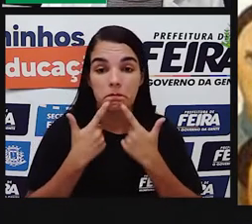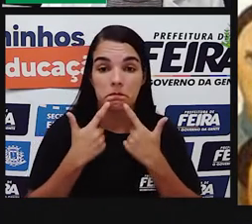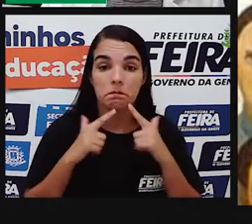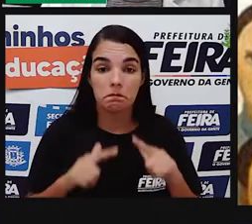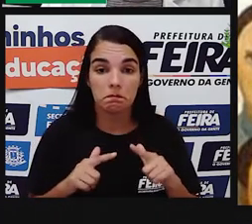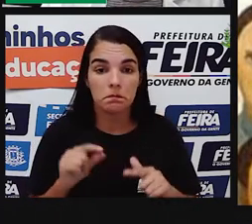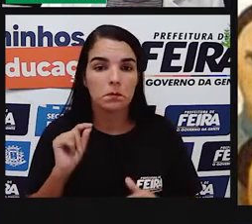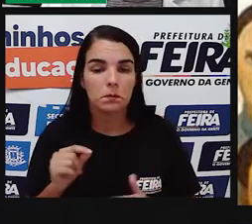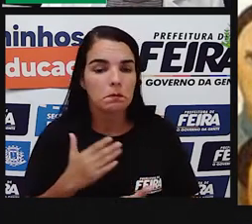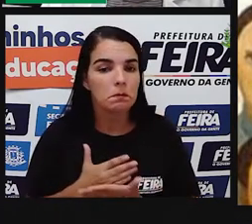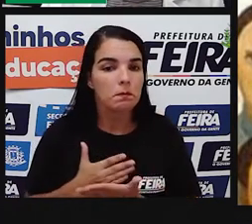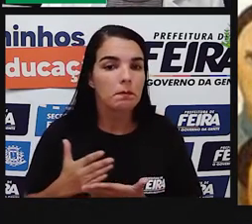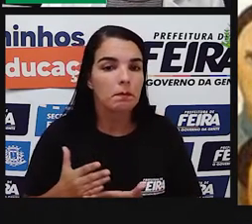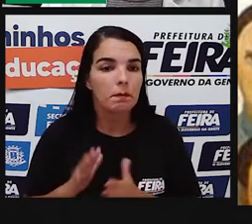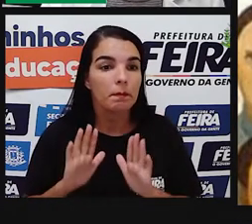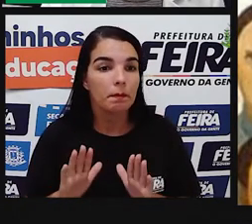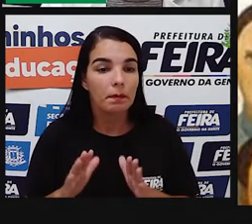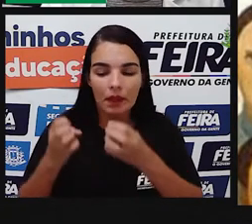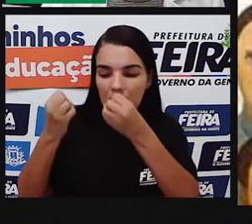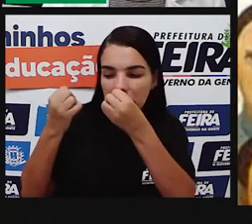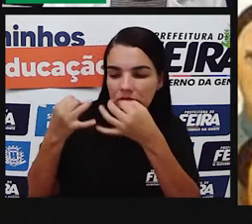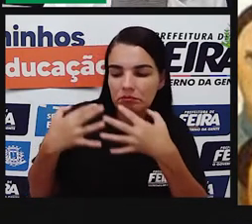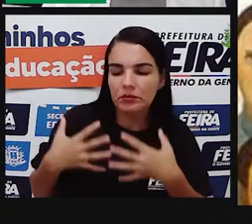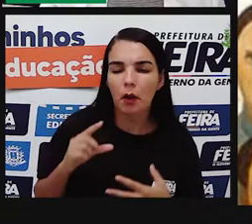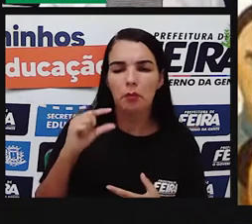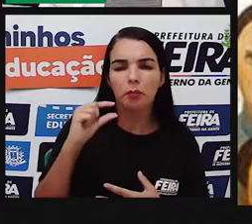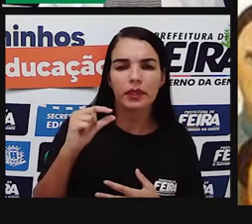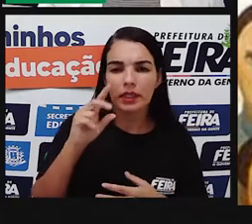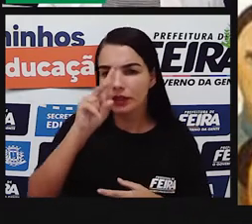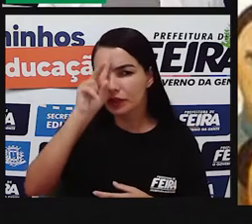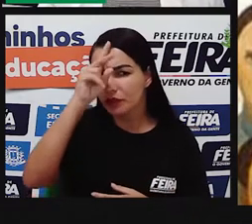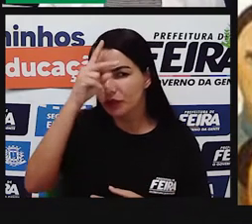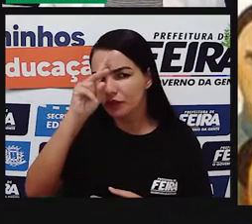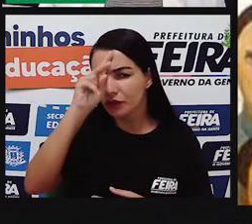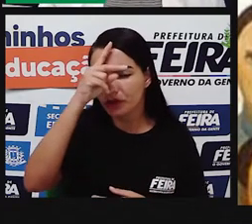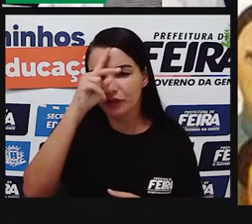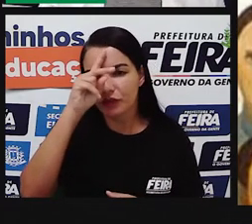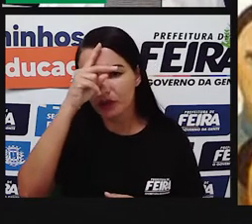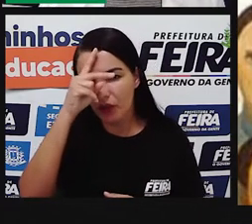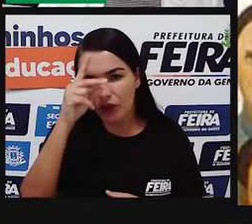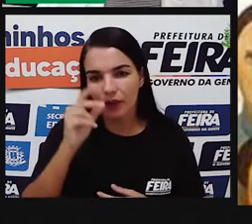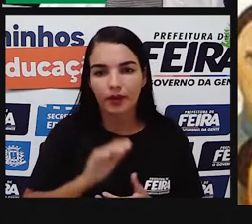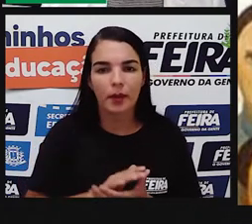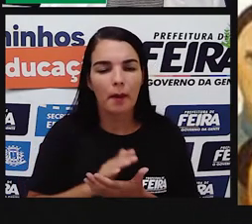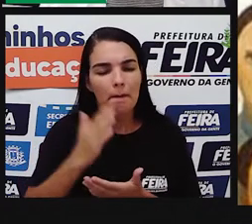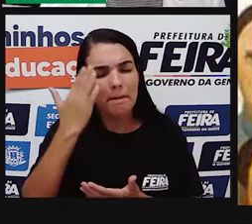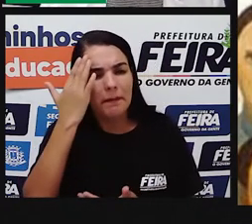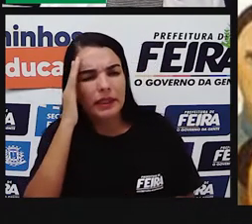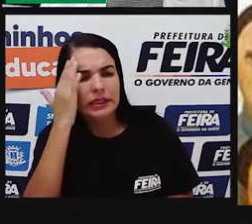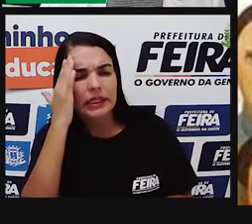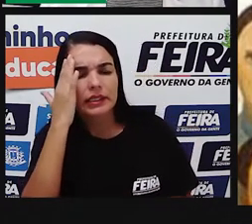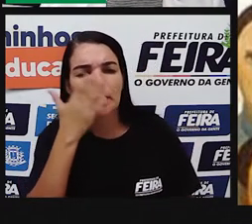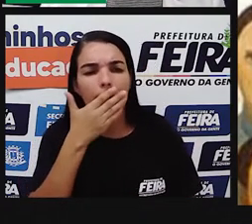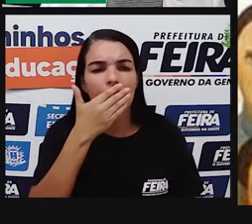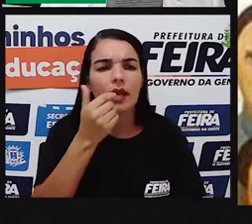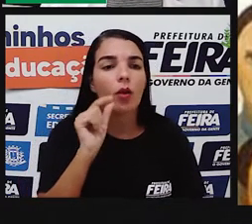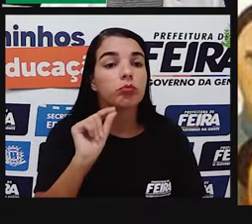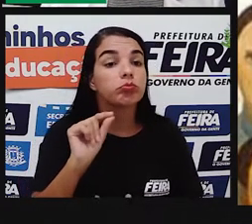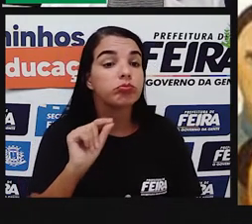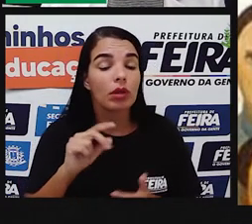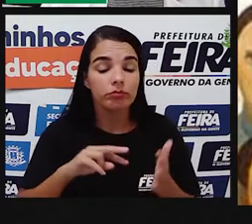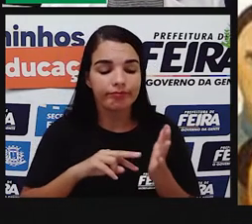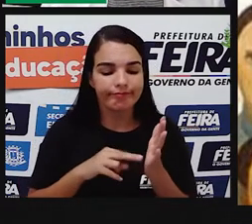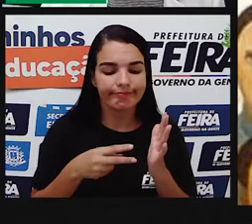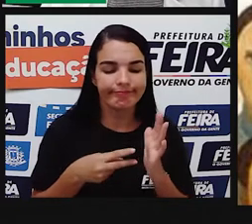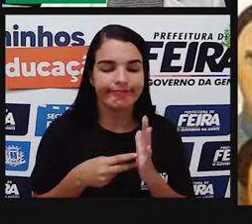conversa, eu gostaria de contar uma pequena história, uma pequena piada, para a gente começar a entender o que é a